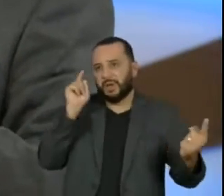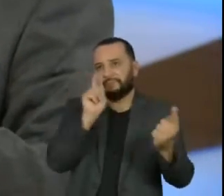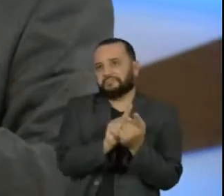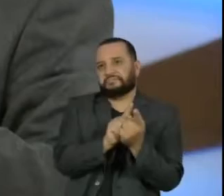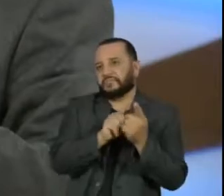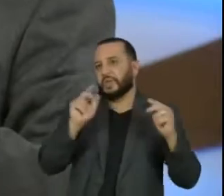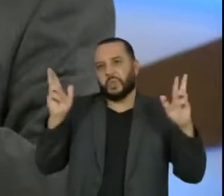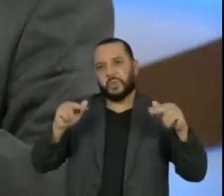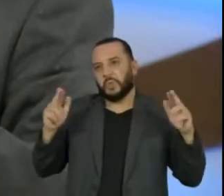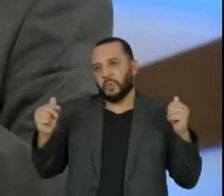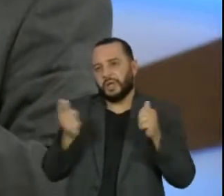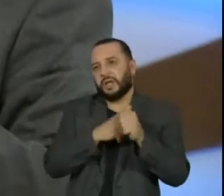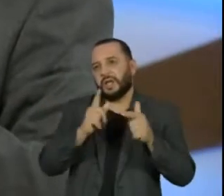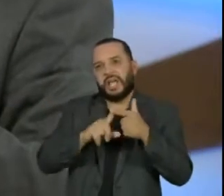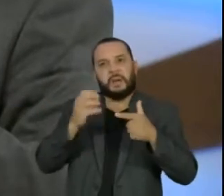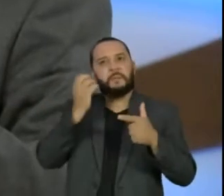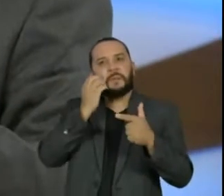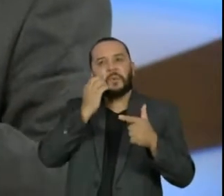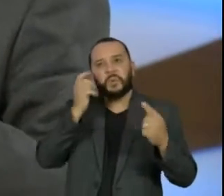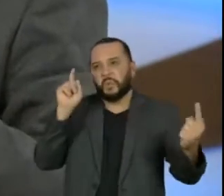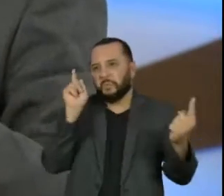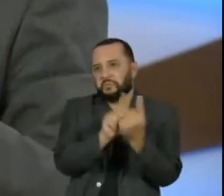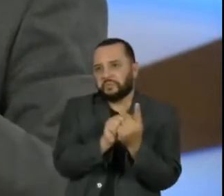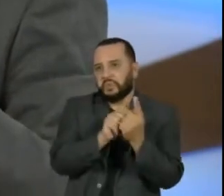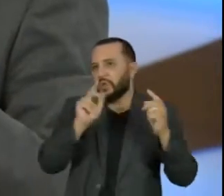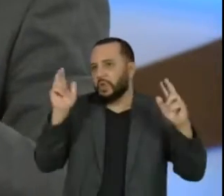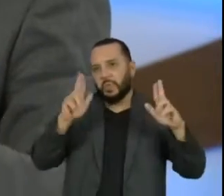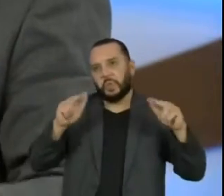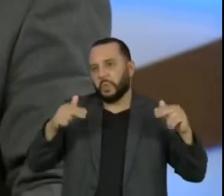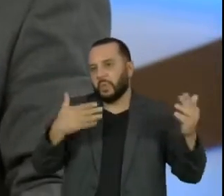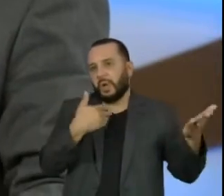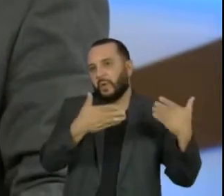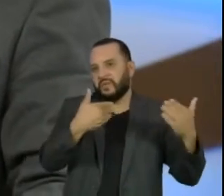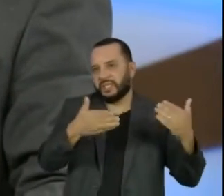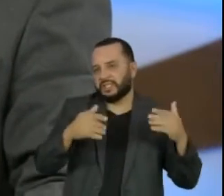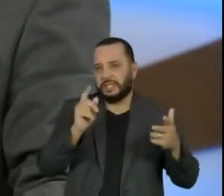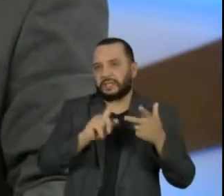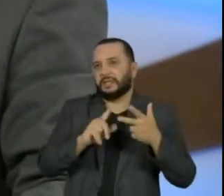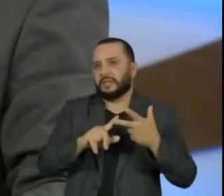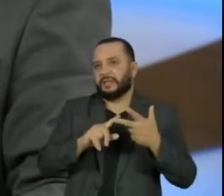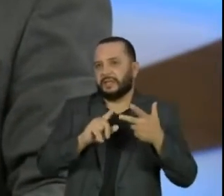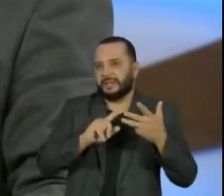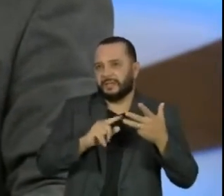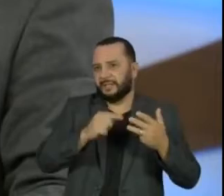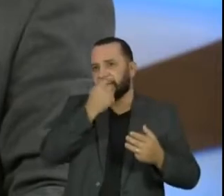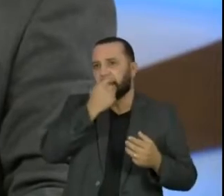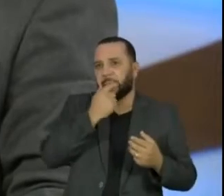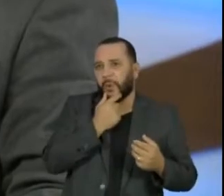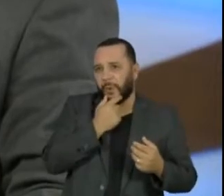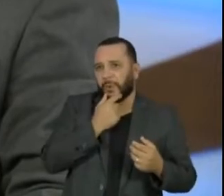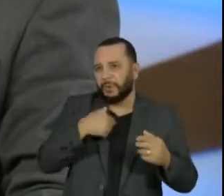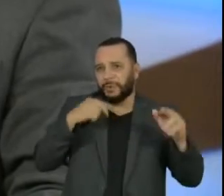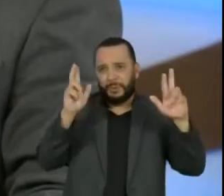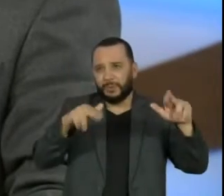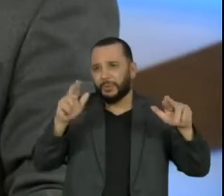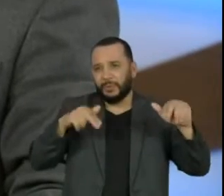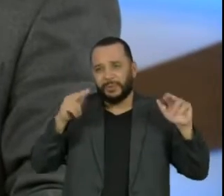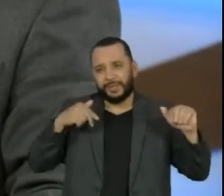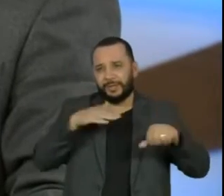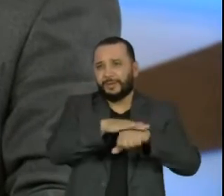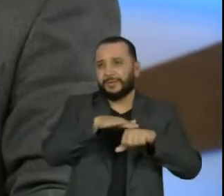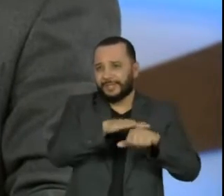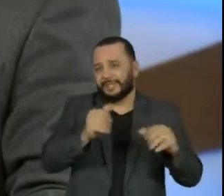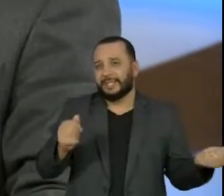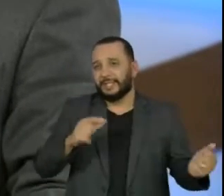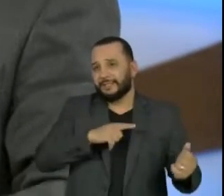ele, nem com o Bruno Covas, né? Nem com o Guilherme Boulos, nunca conversei com nenhum deles aqui. Mas eu tenho a